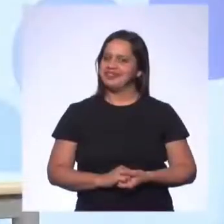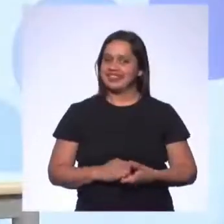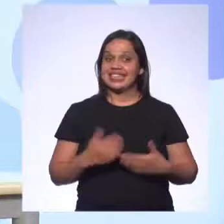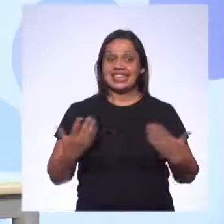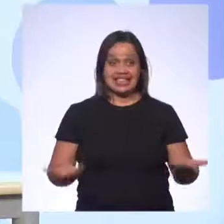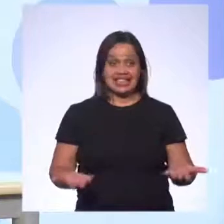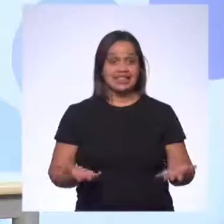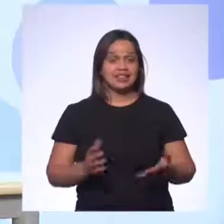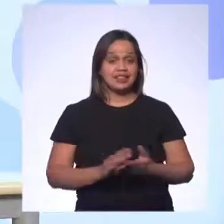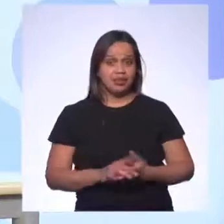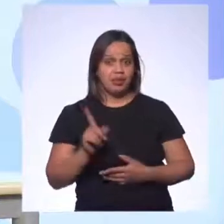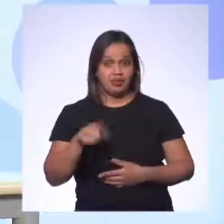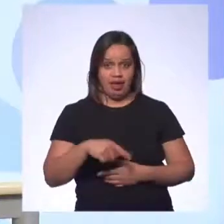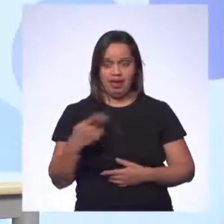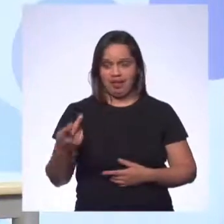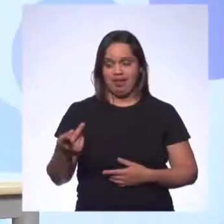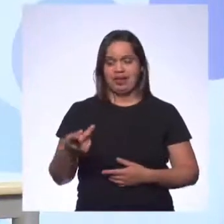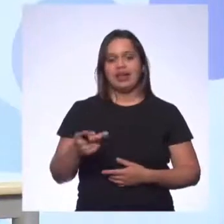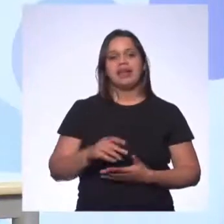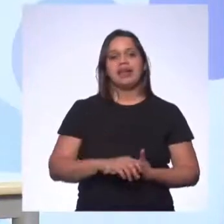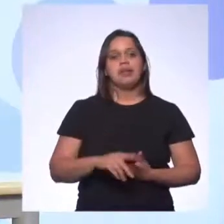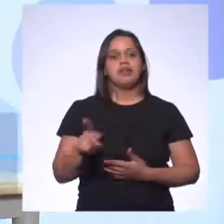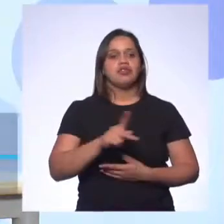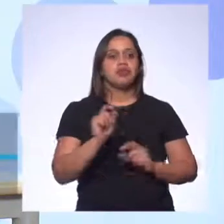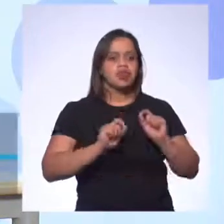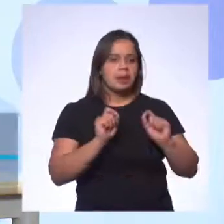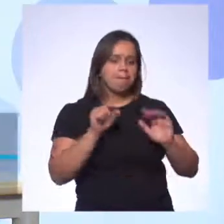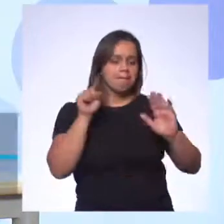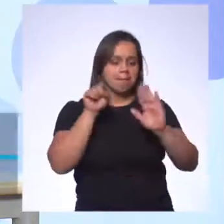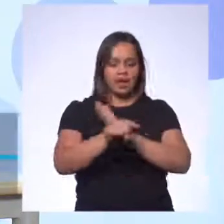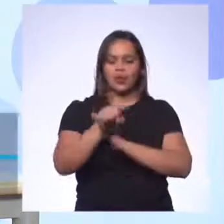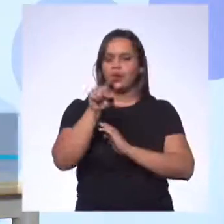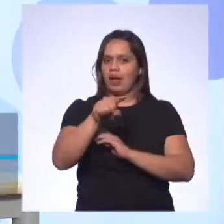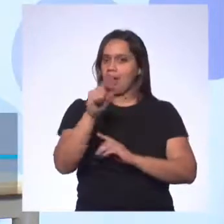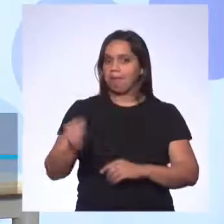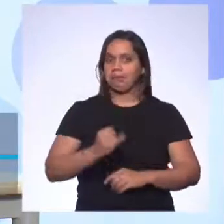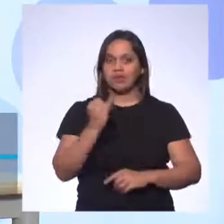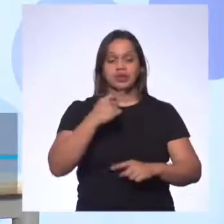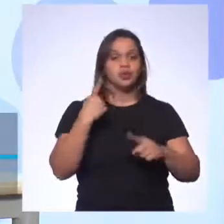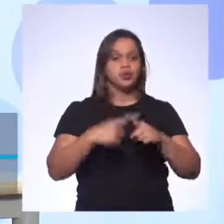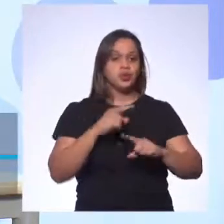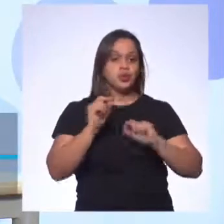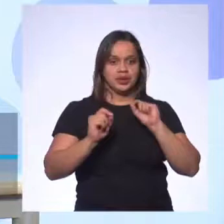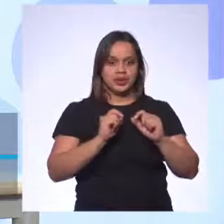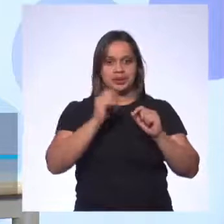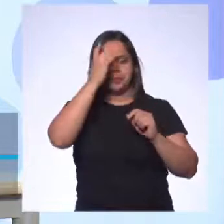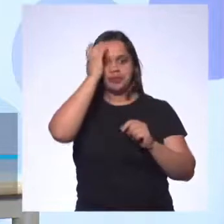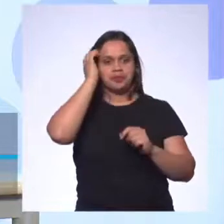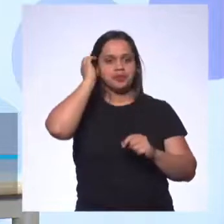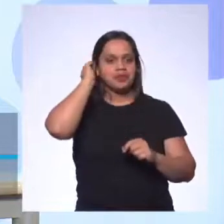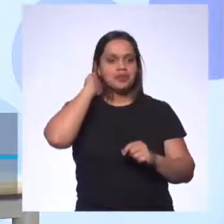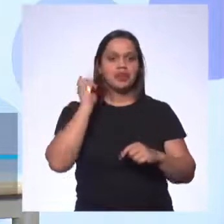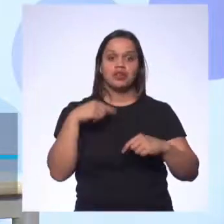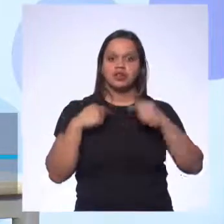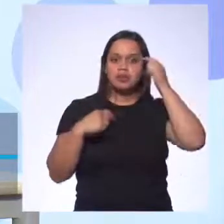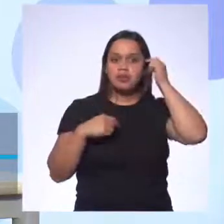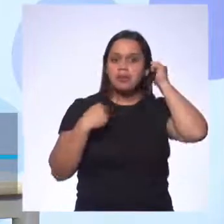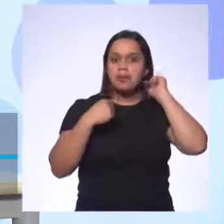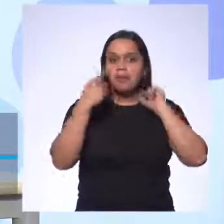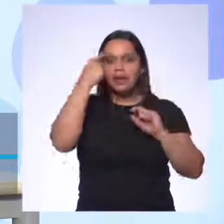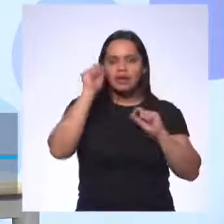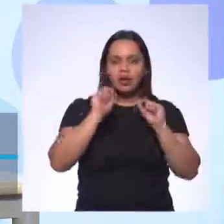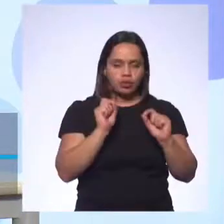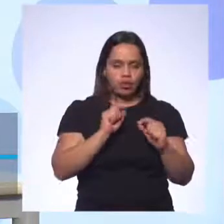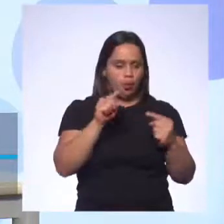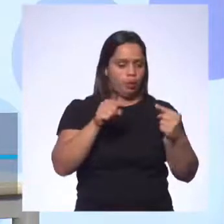Então, né, Ed, essa pergunta é extremamente relevante, porque a gente pensar os objetivos da ONU,